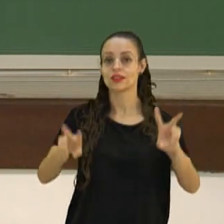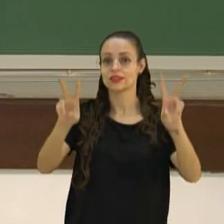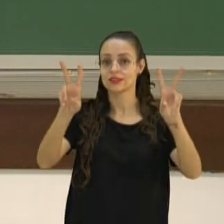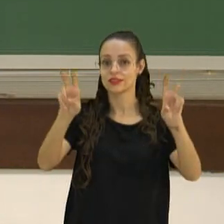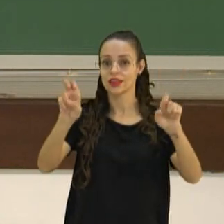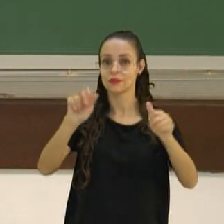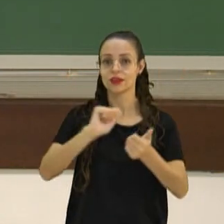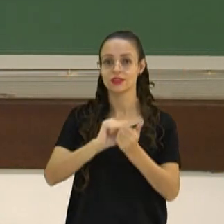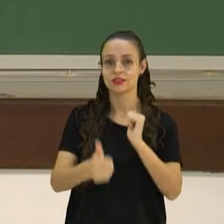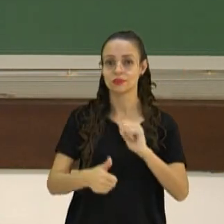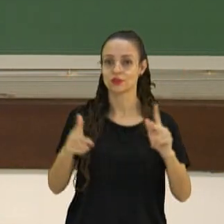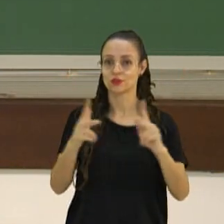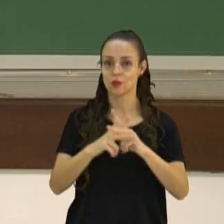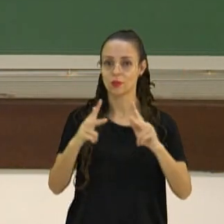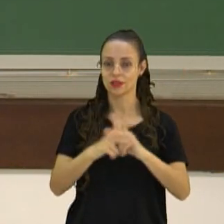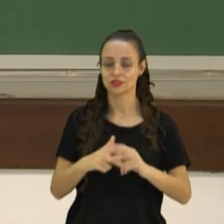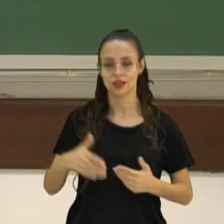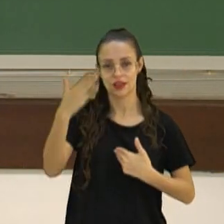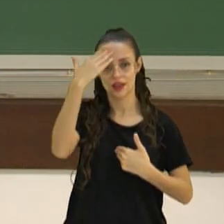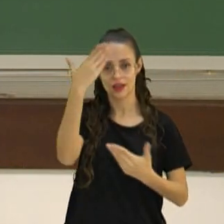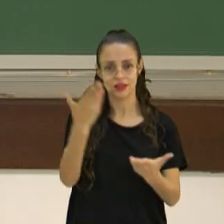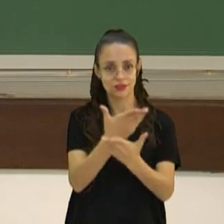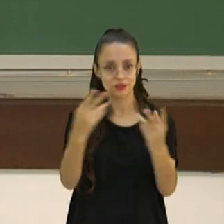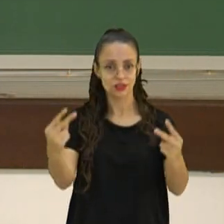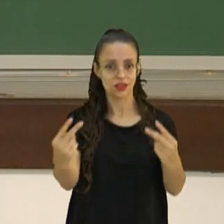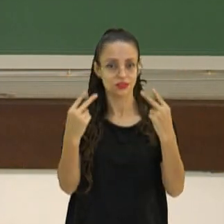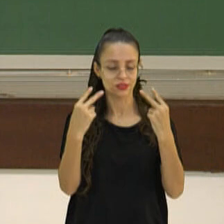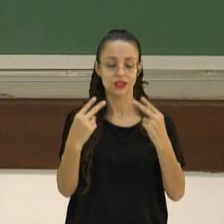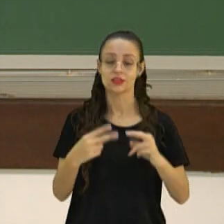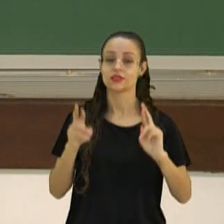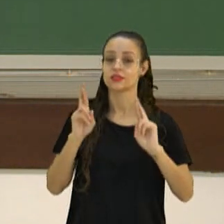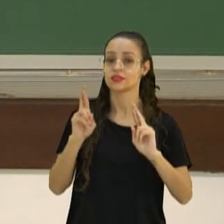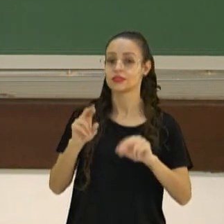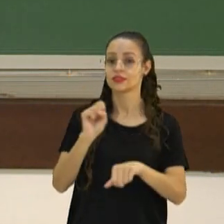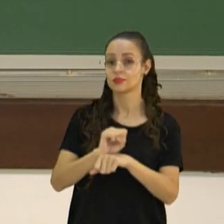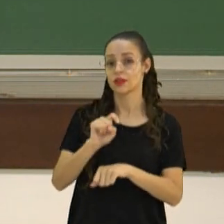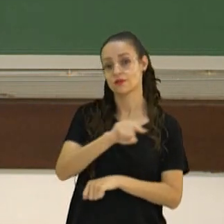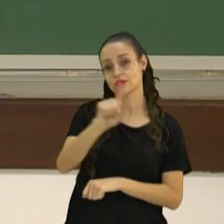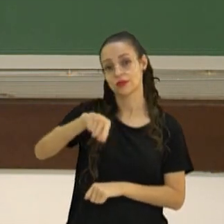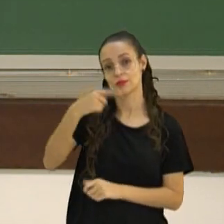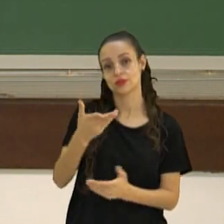né, esportes de combate. Agradeço a companhia de vocês, espero vocês na nossa